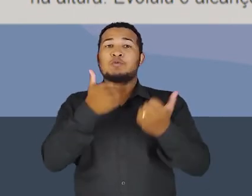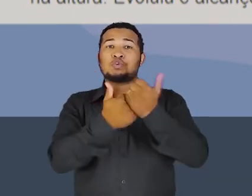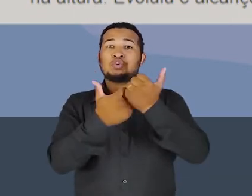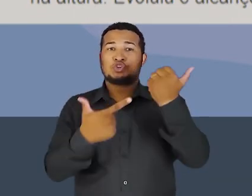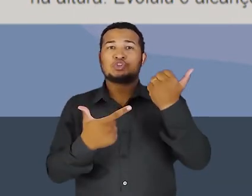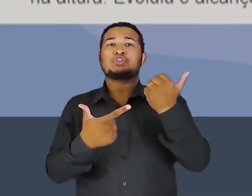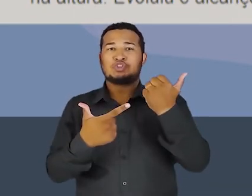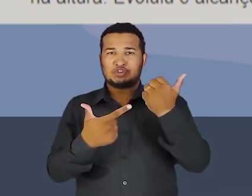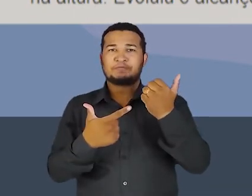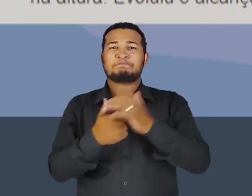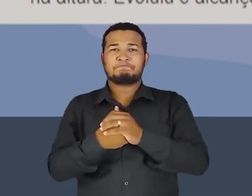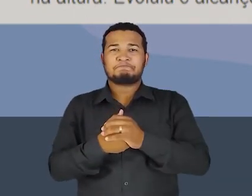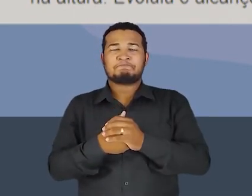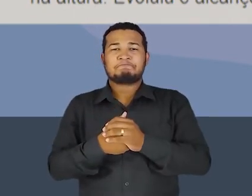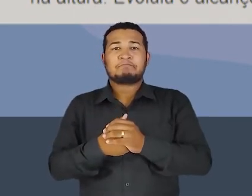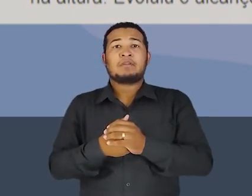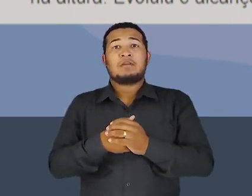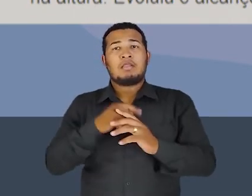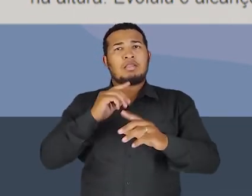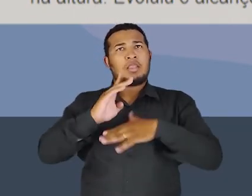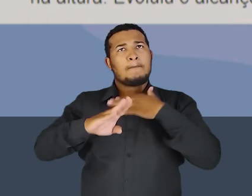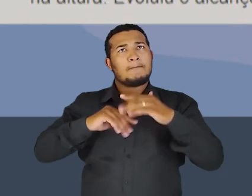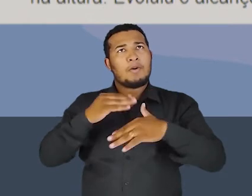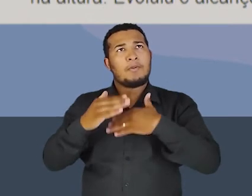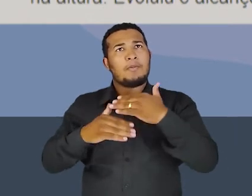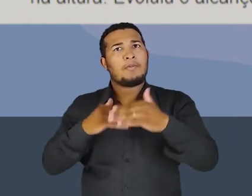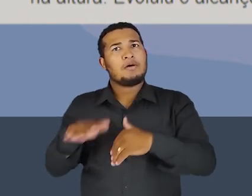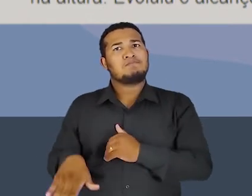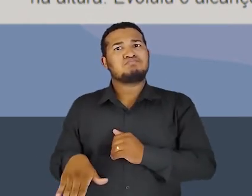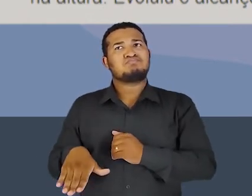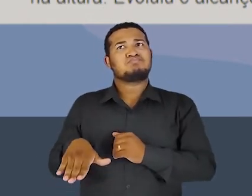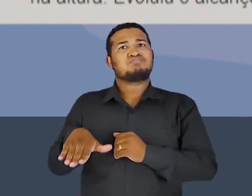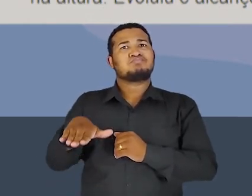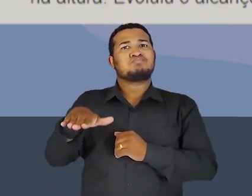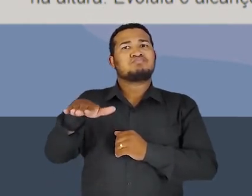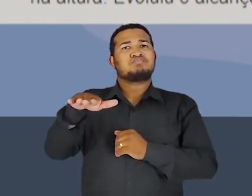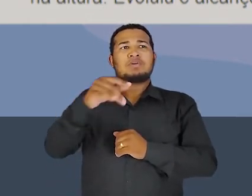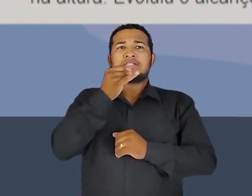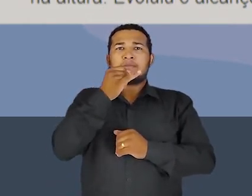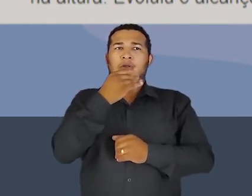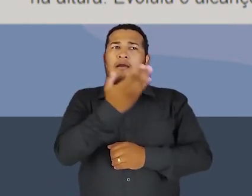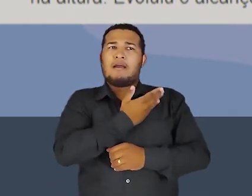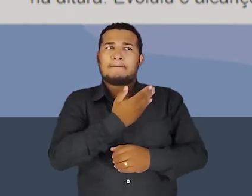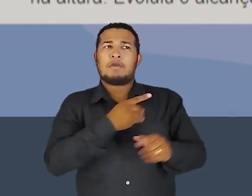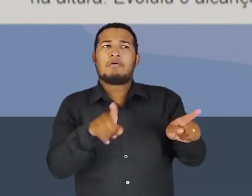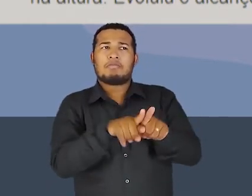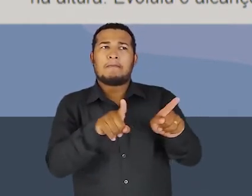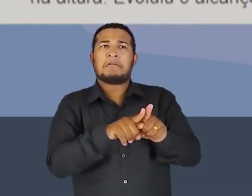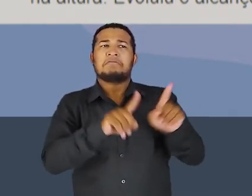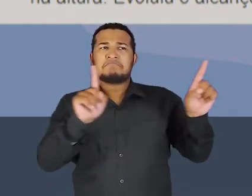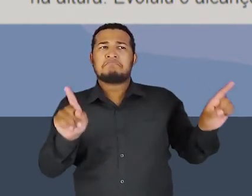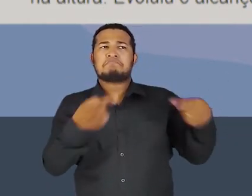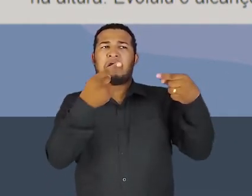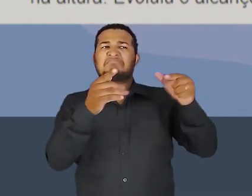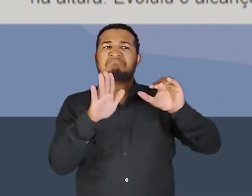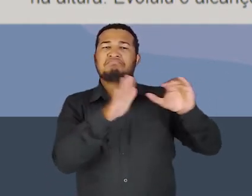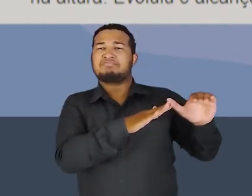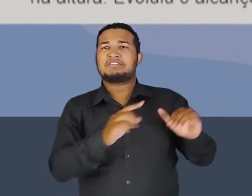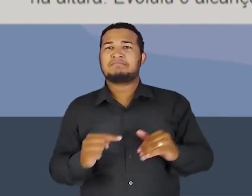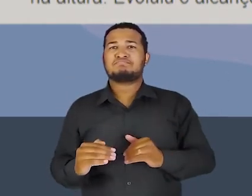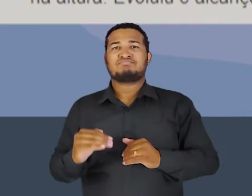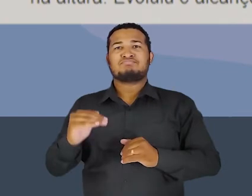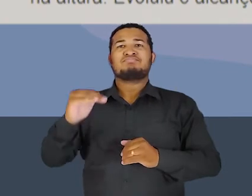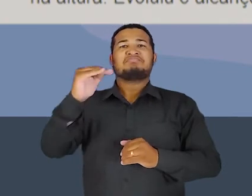estadual. Passados os primeiros anos, a baixinha cresceu e deixou colegas e adversárias para trás. Não só na